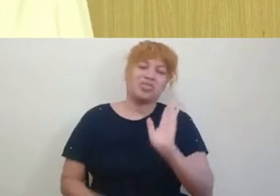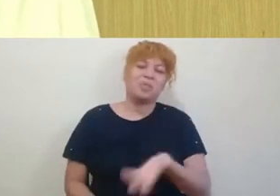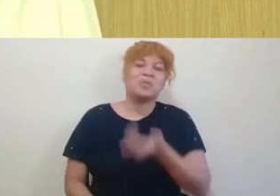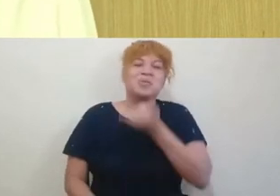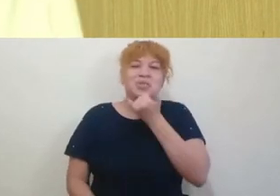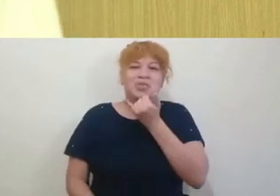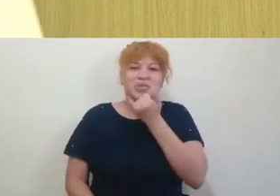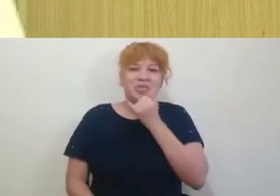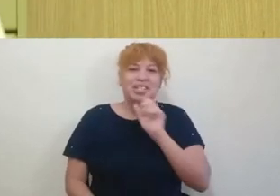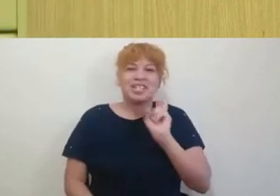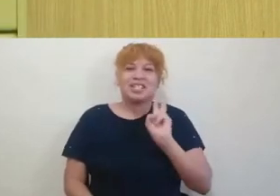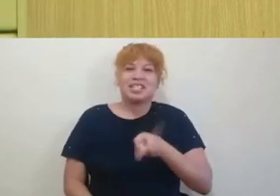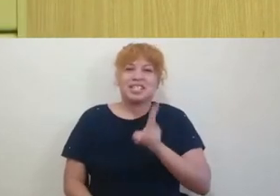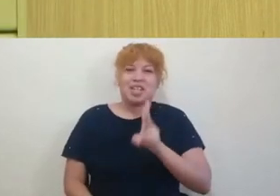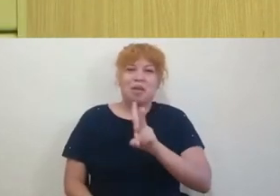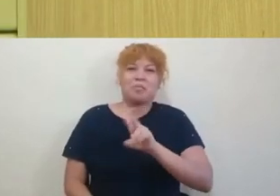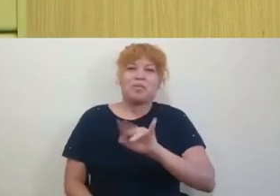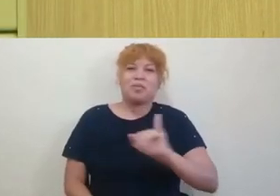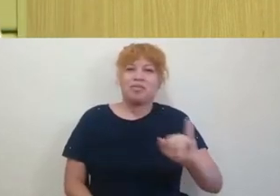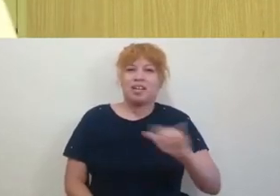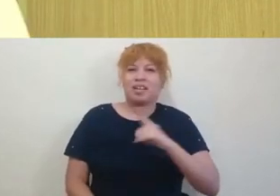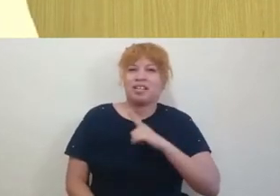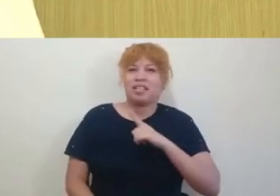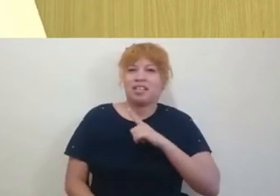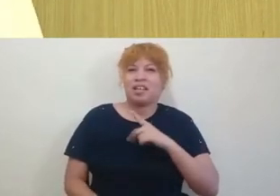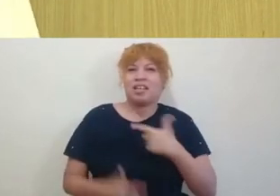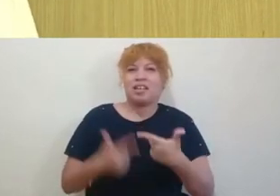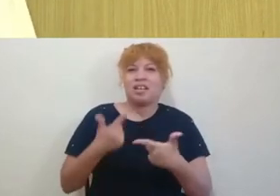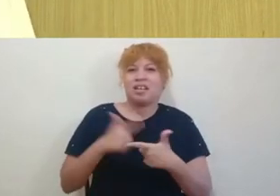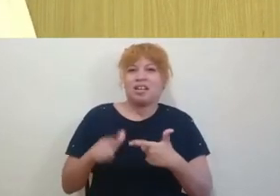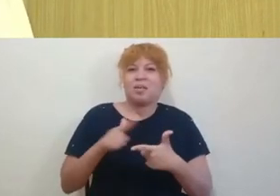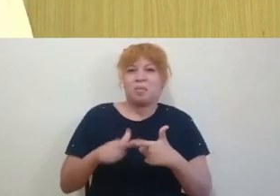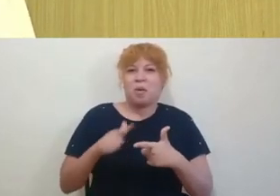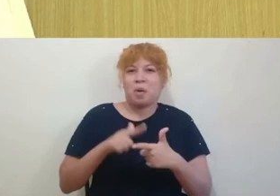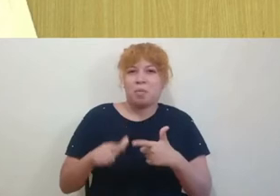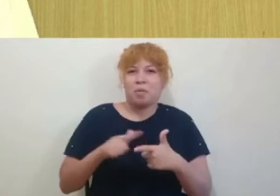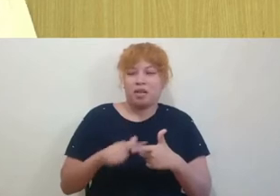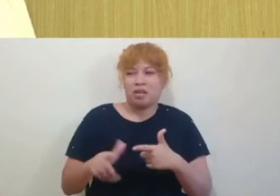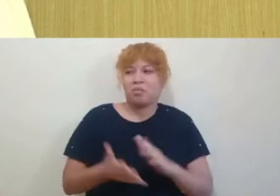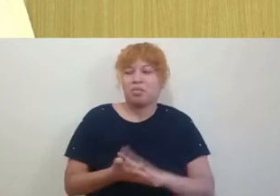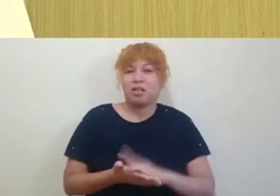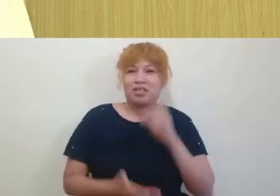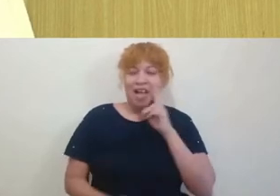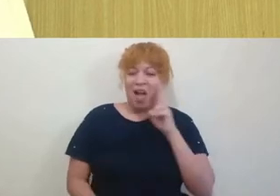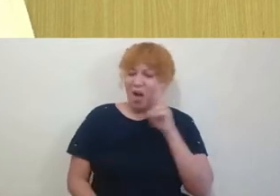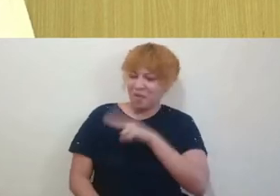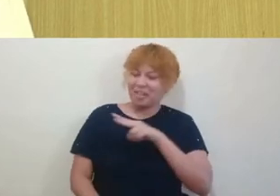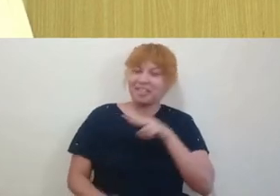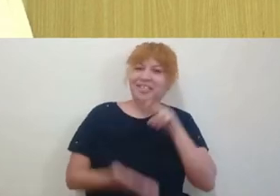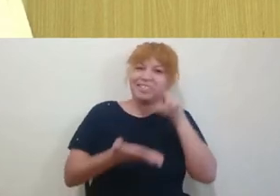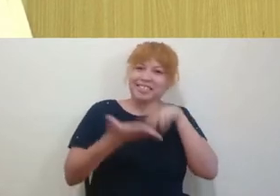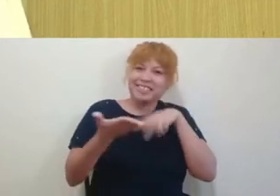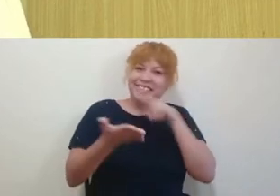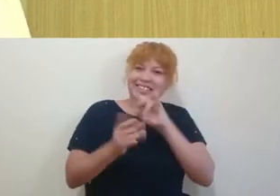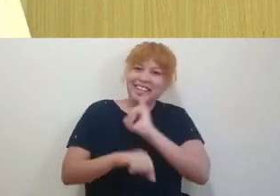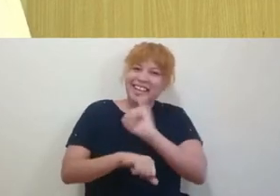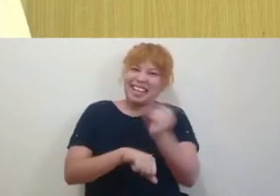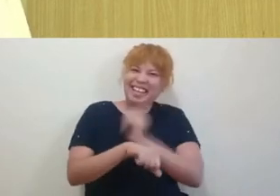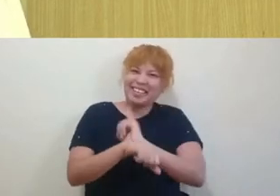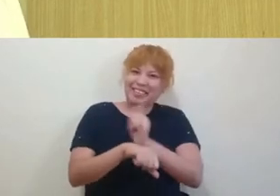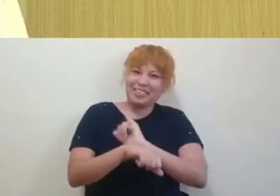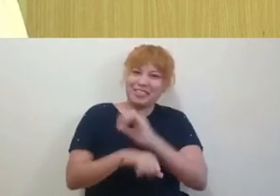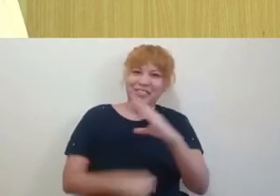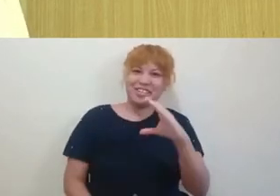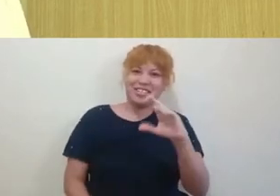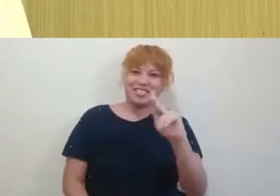dessas pessoas. Então, eu queria, em respeito a quem estava acompanhando no chat, dizer a todos que se manifestaram de uma forma cordata,